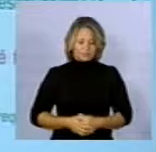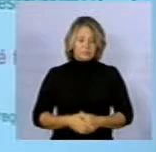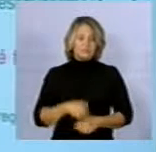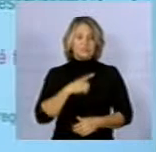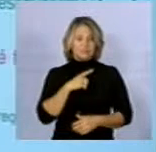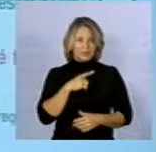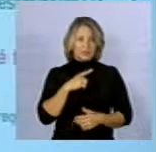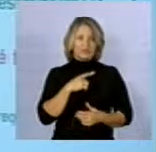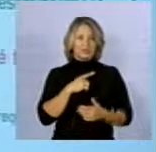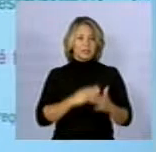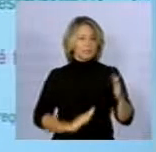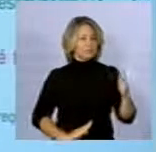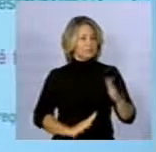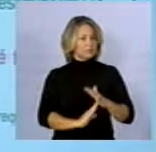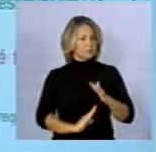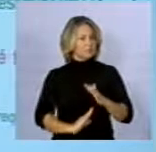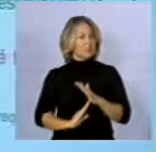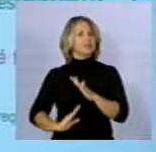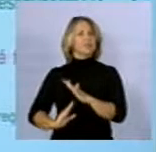tem limitações